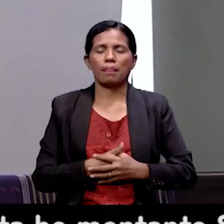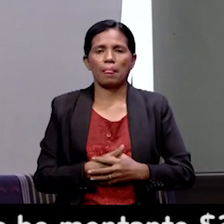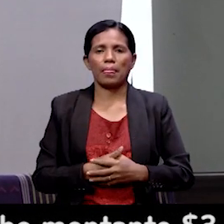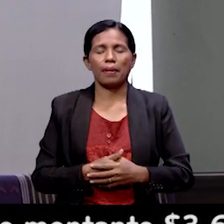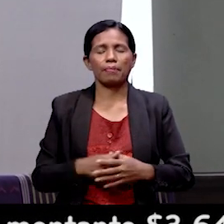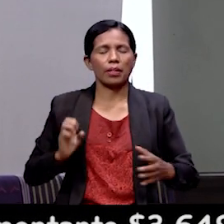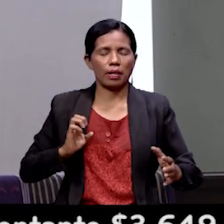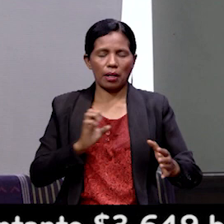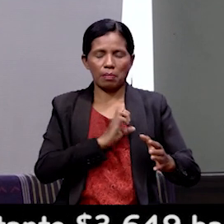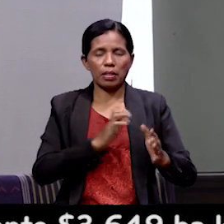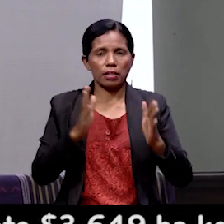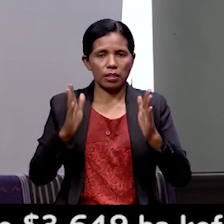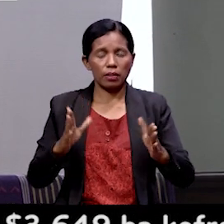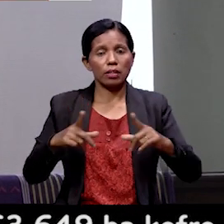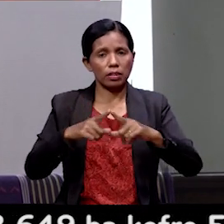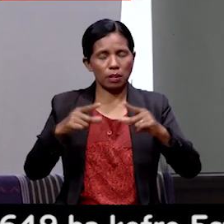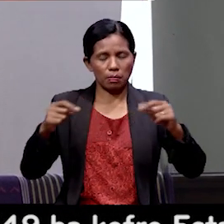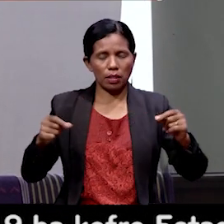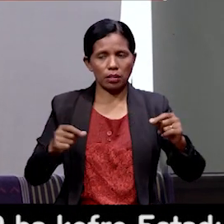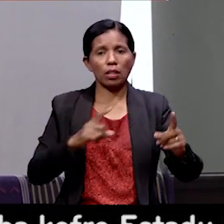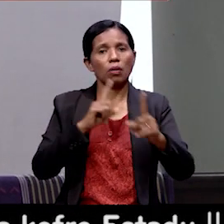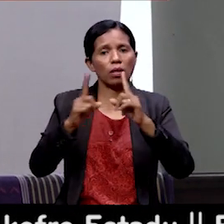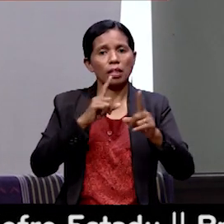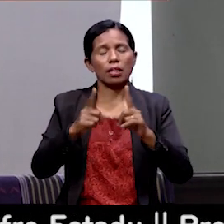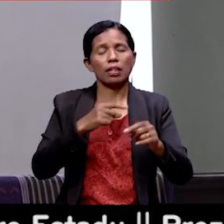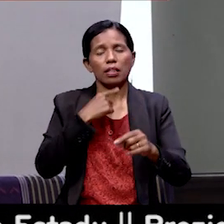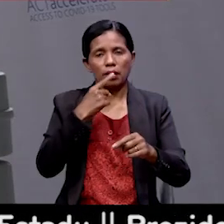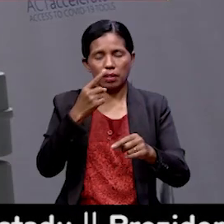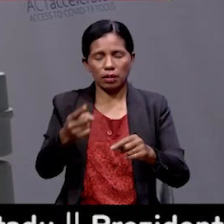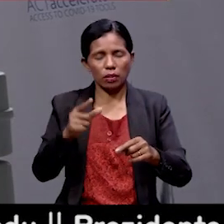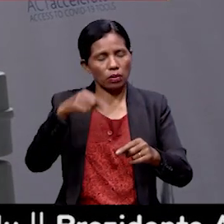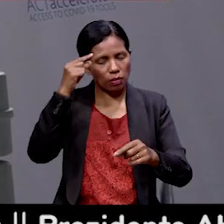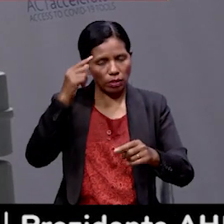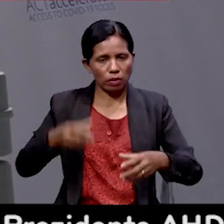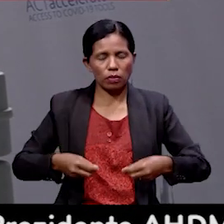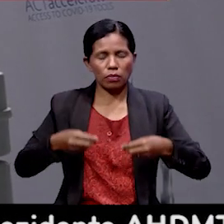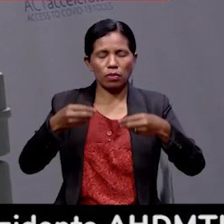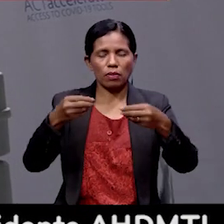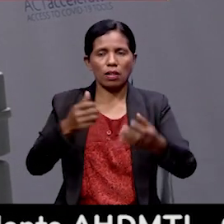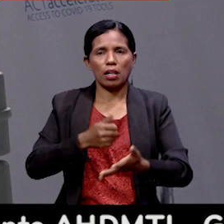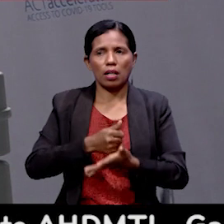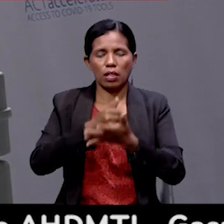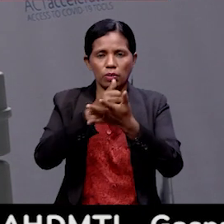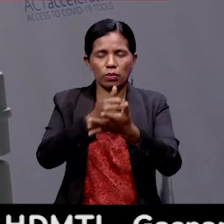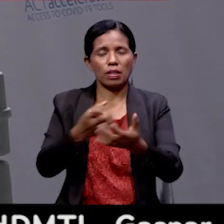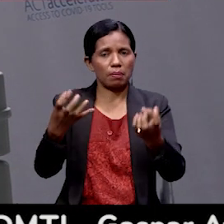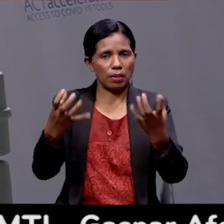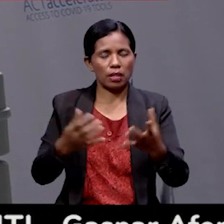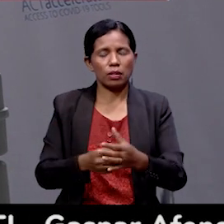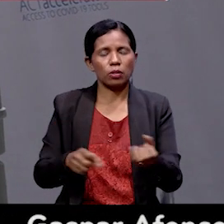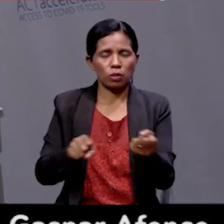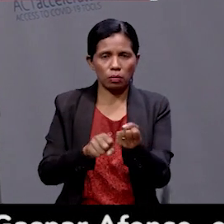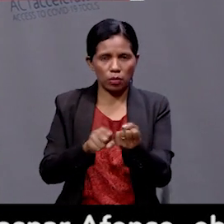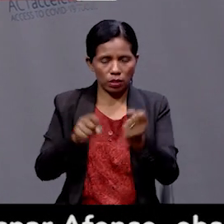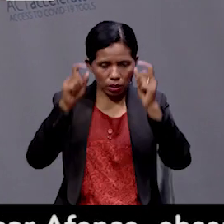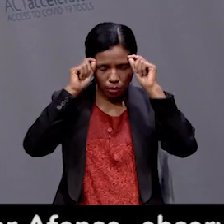Masami Kinefuchi Lihusi ne discurso hateten, governo Japão oferece ona assistência oin-oin ho de suporta